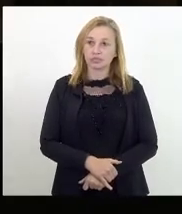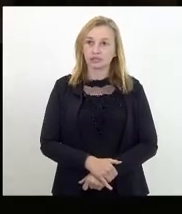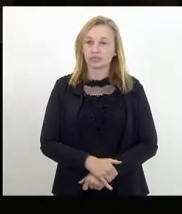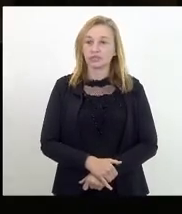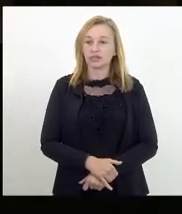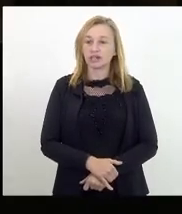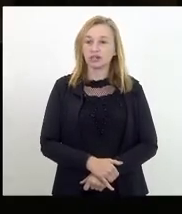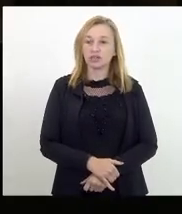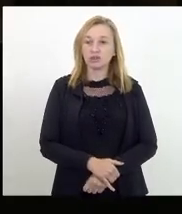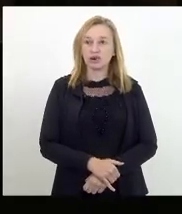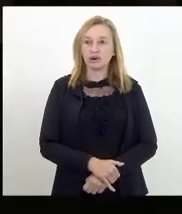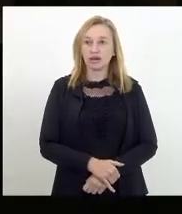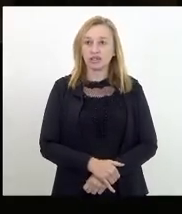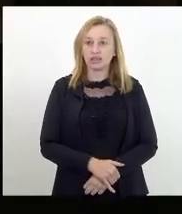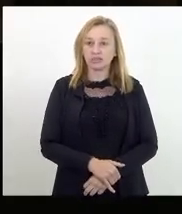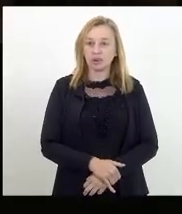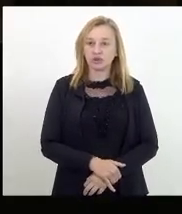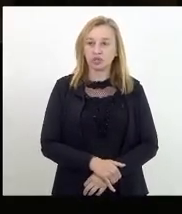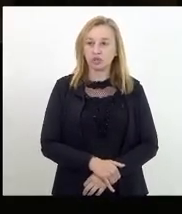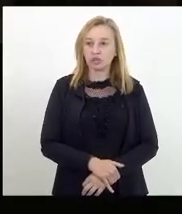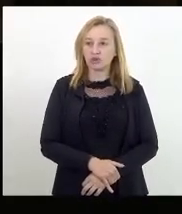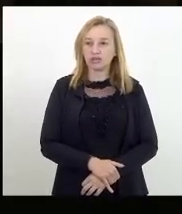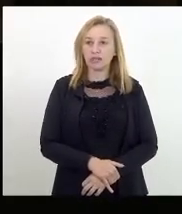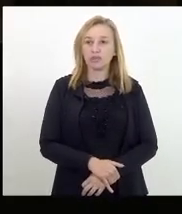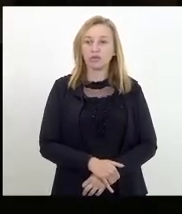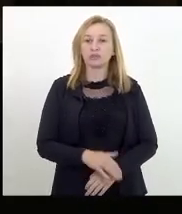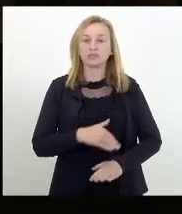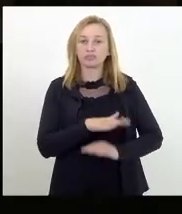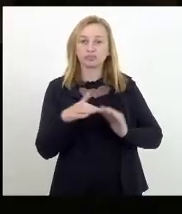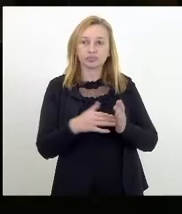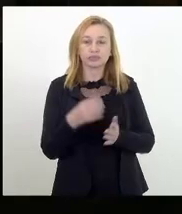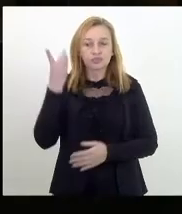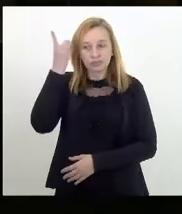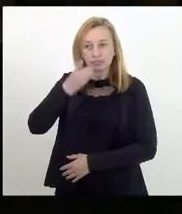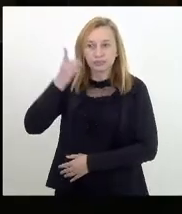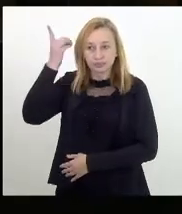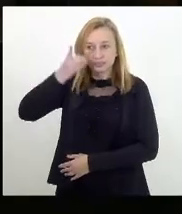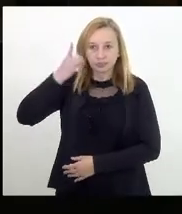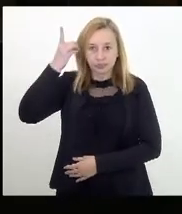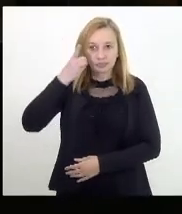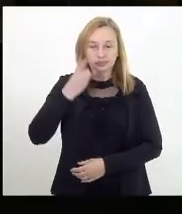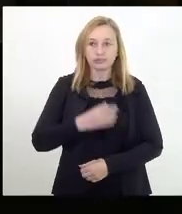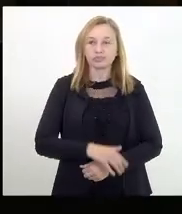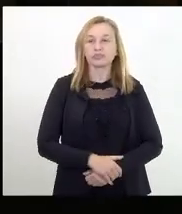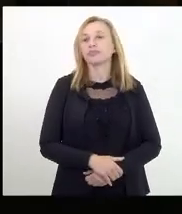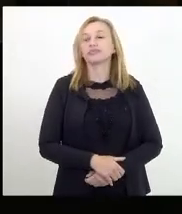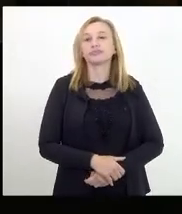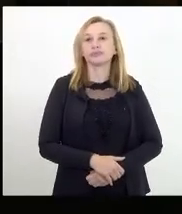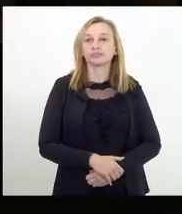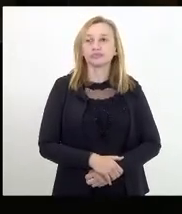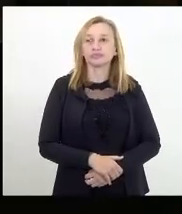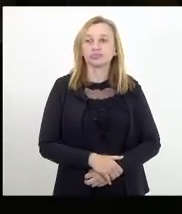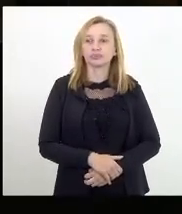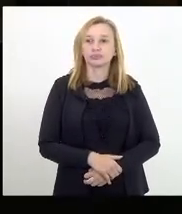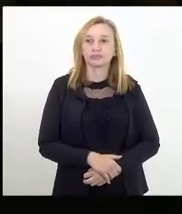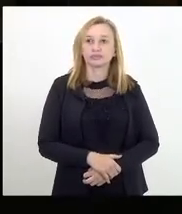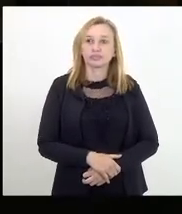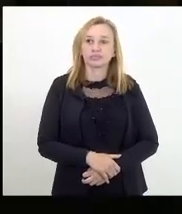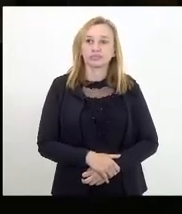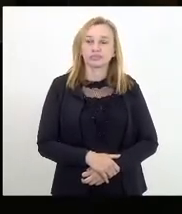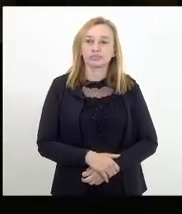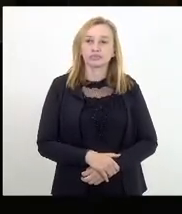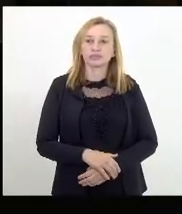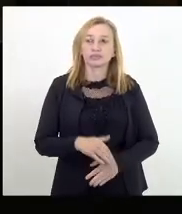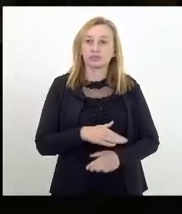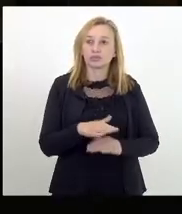é votada os presentes e os deputados presentes funcionários servidores da casa aqueles que nos